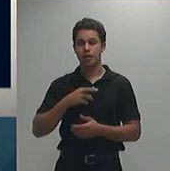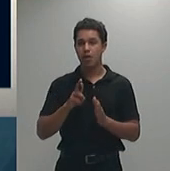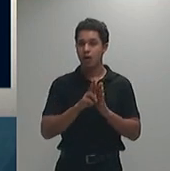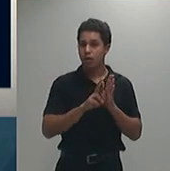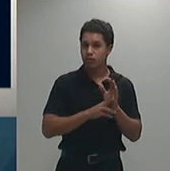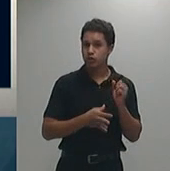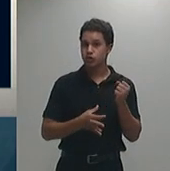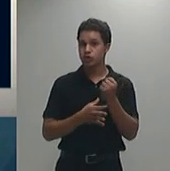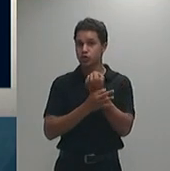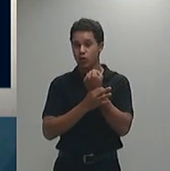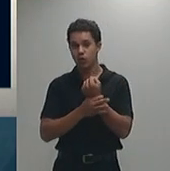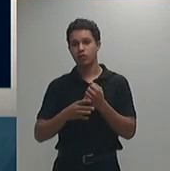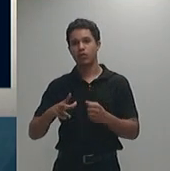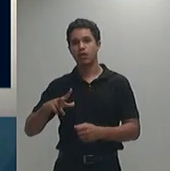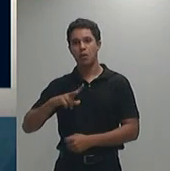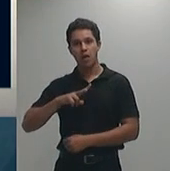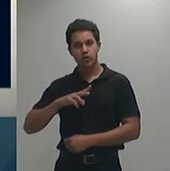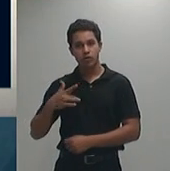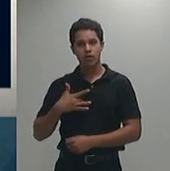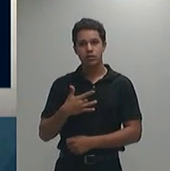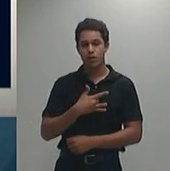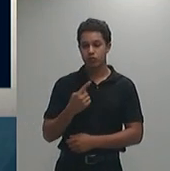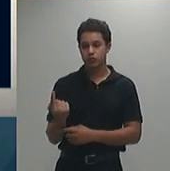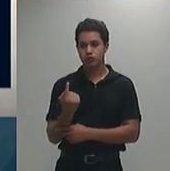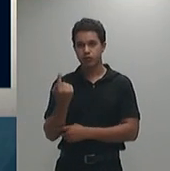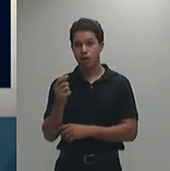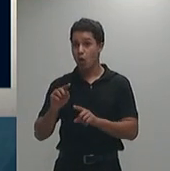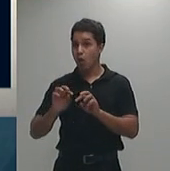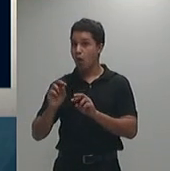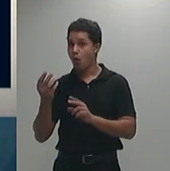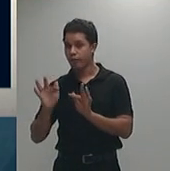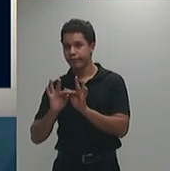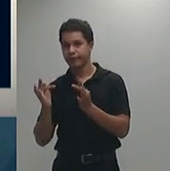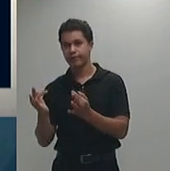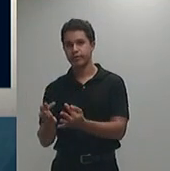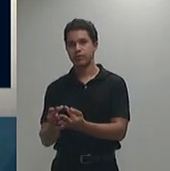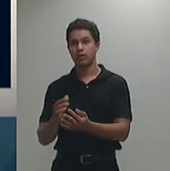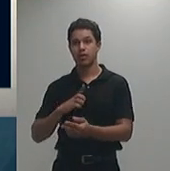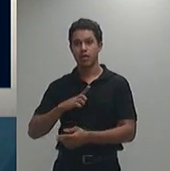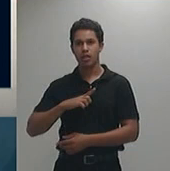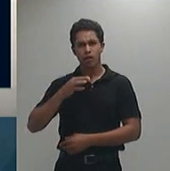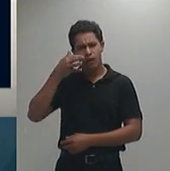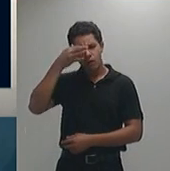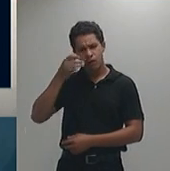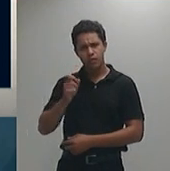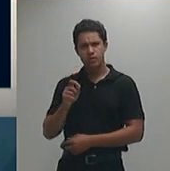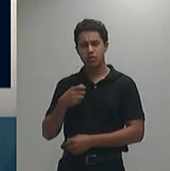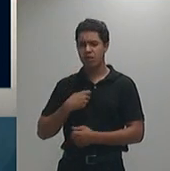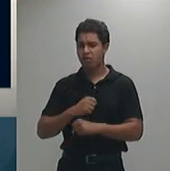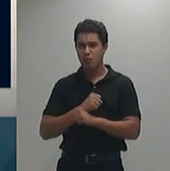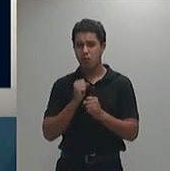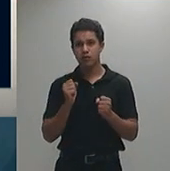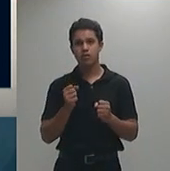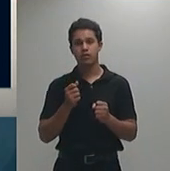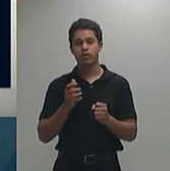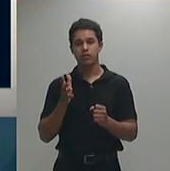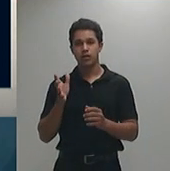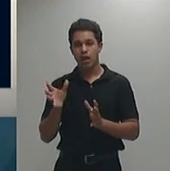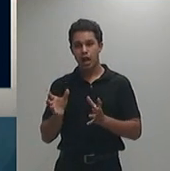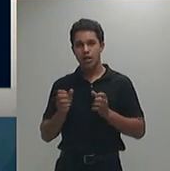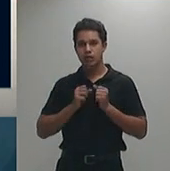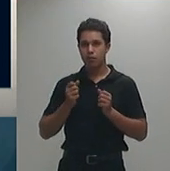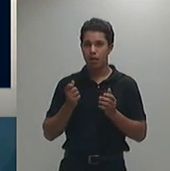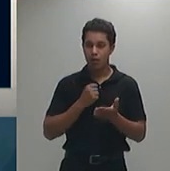Seguros e planos de saúde individuais ou familiares sobressaio o entendimento de que a impossibilidade de rescisão contratual